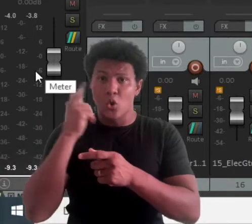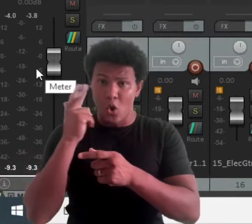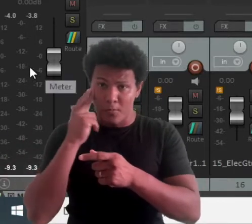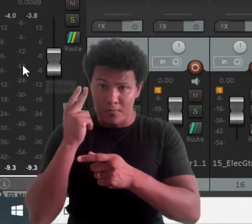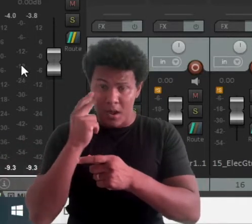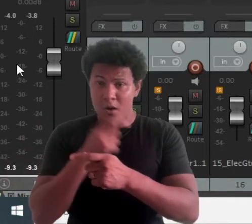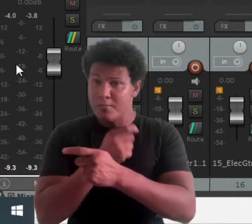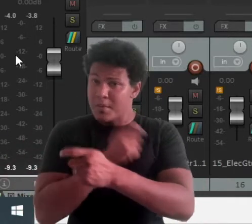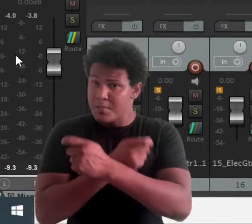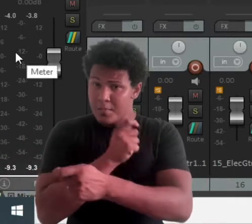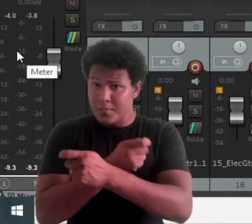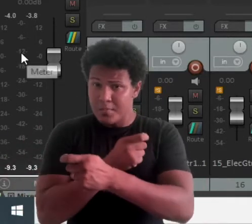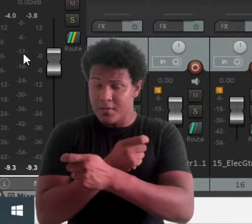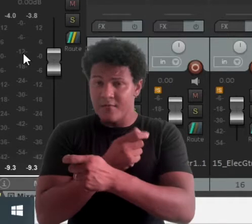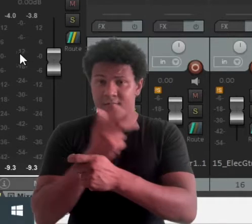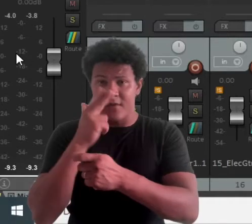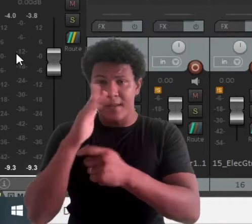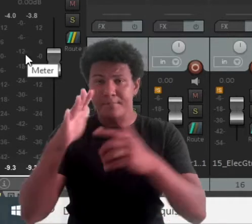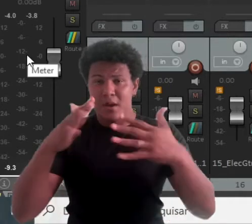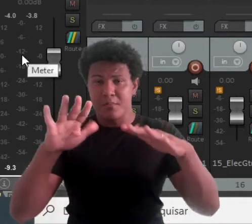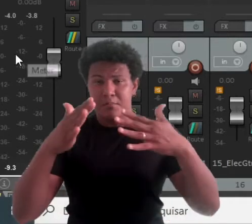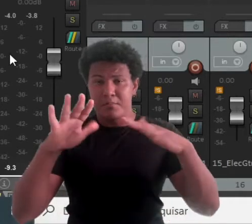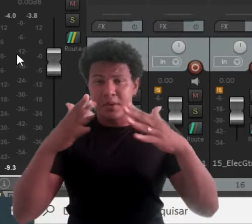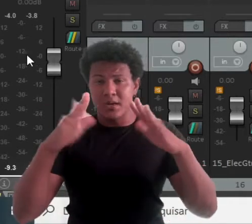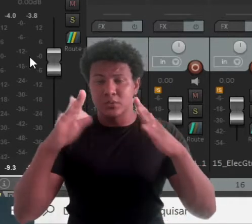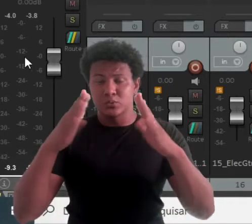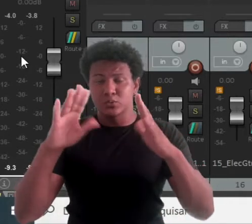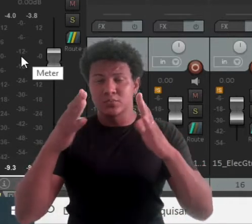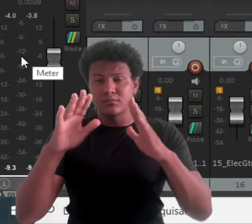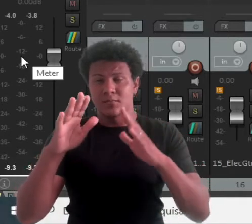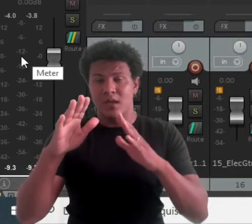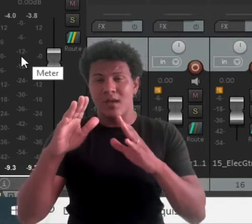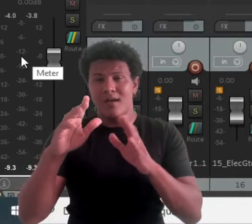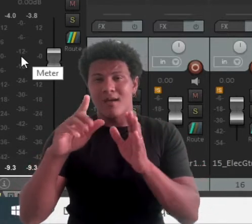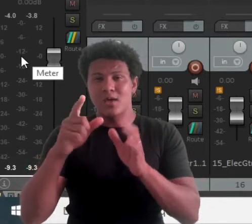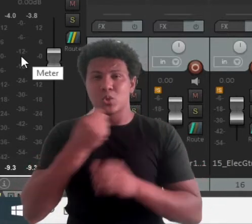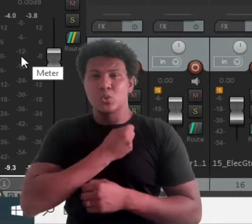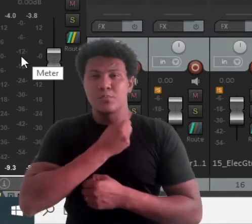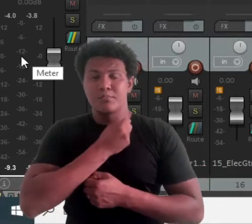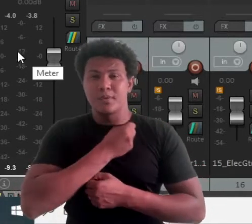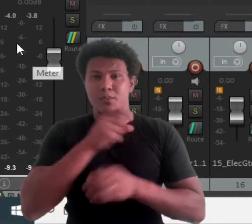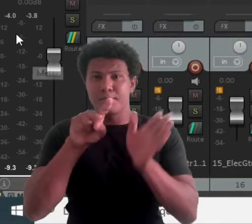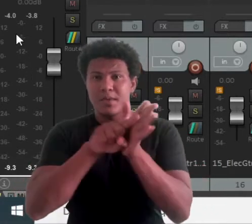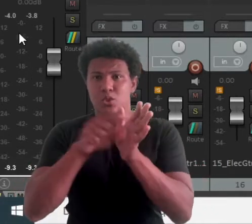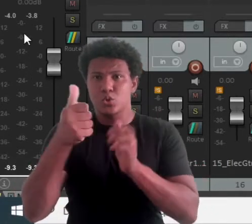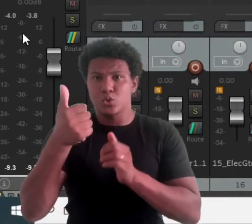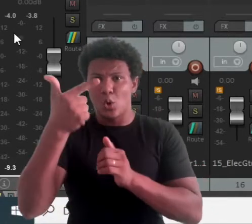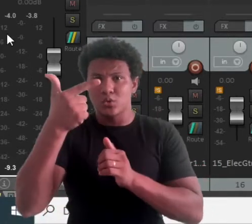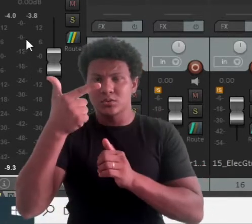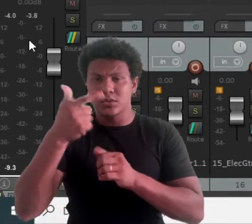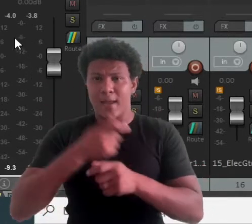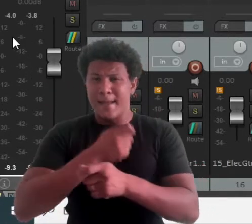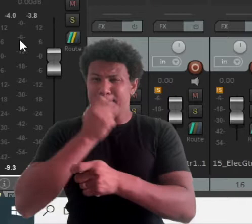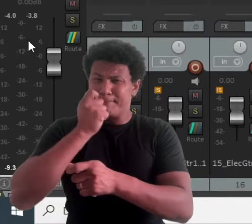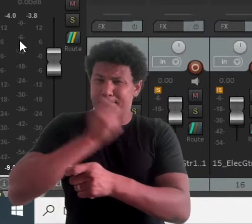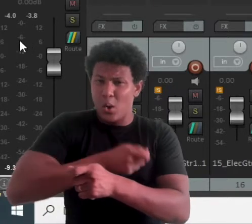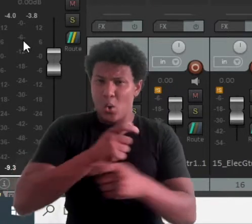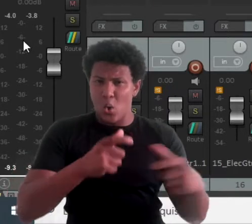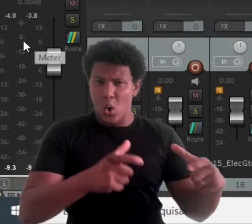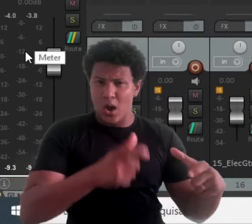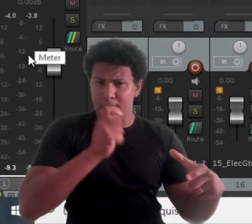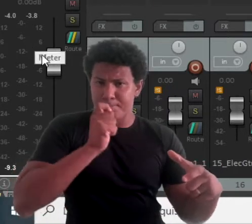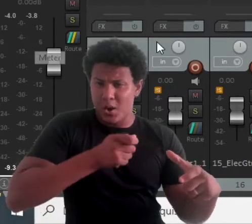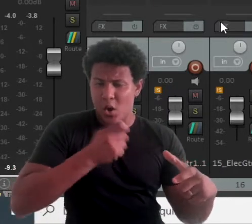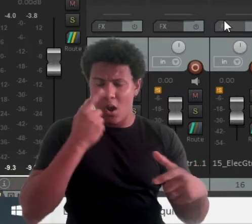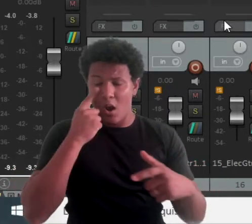os pratos, ela vai estar batendo mais ou menos aqui, ó, em menos 12, tá? E na hora que bate a caixa, ela vai até em